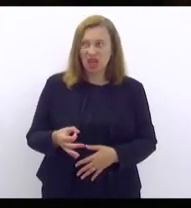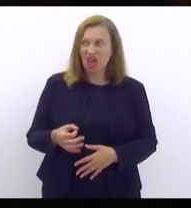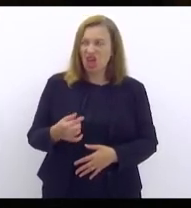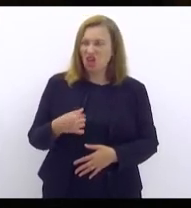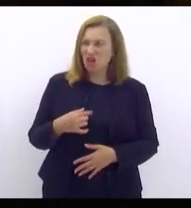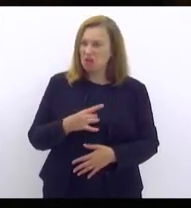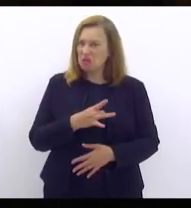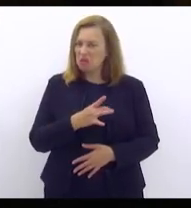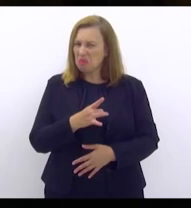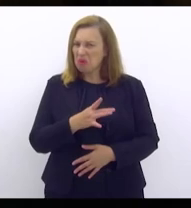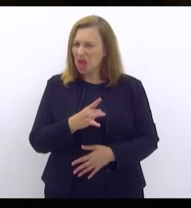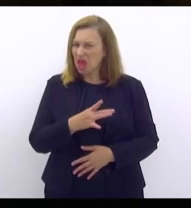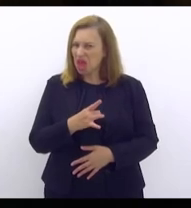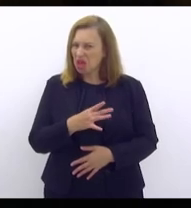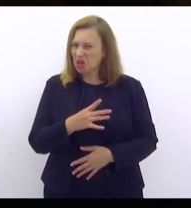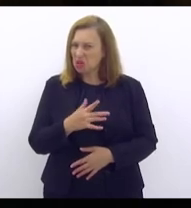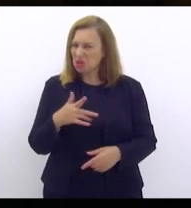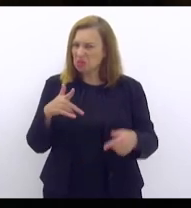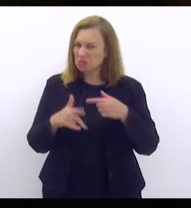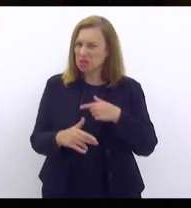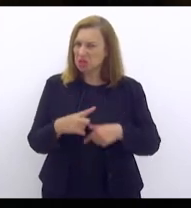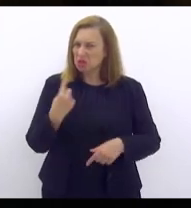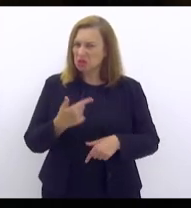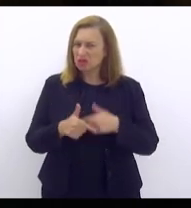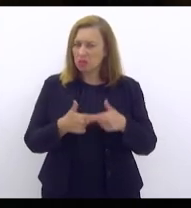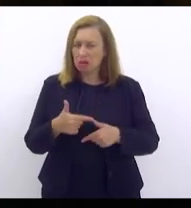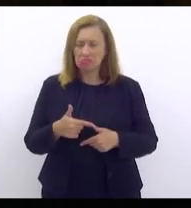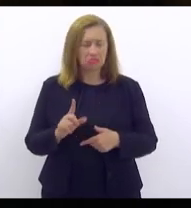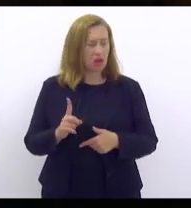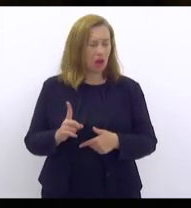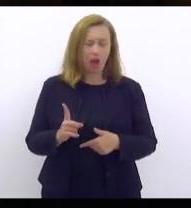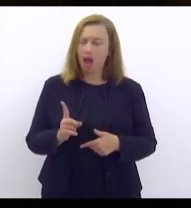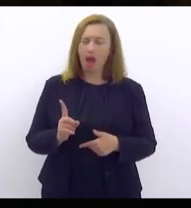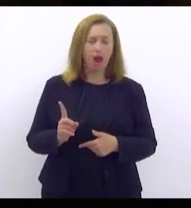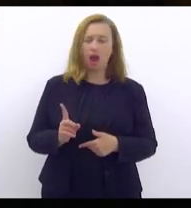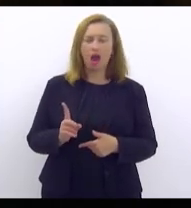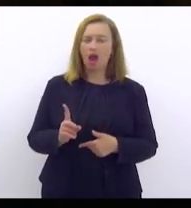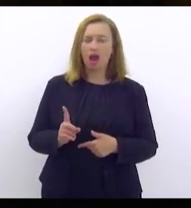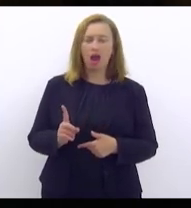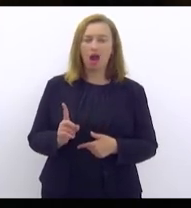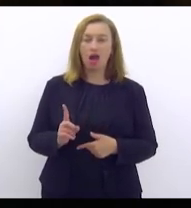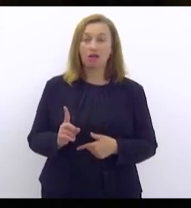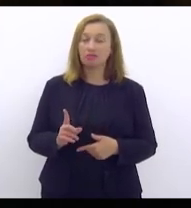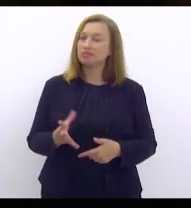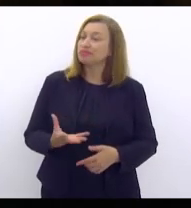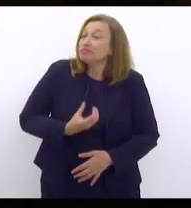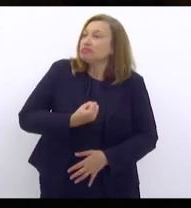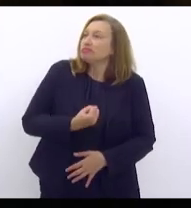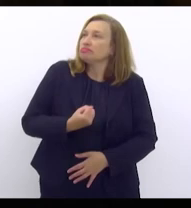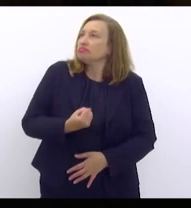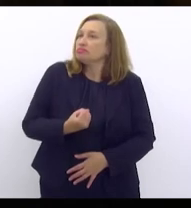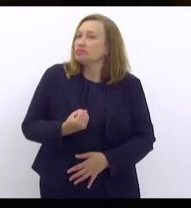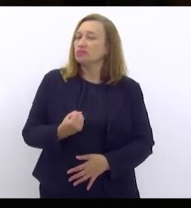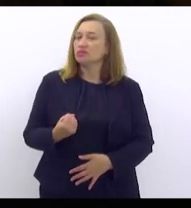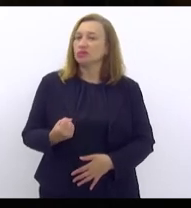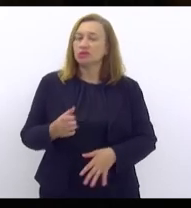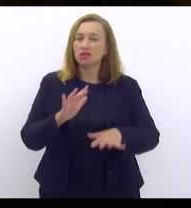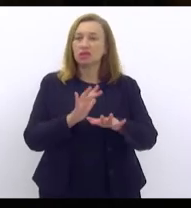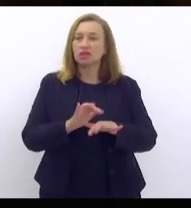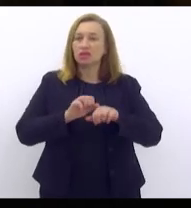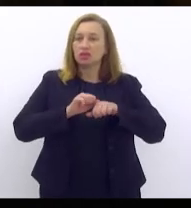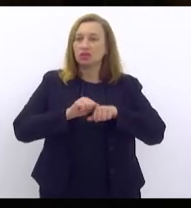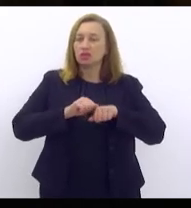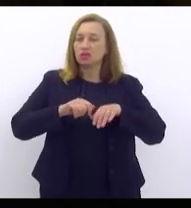intimidar, não vão parar os nossos trabalhos, pelo contrário. Né? A gente fica surpreso que a grande mídia